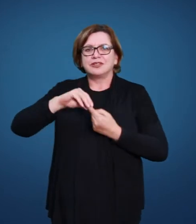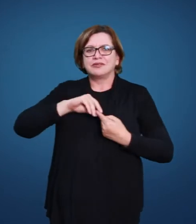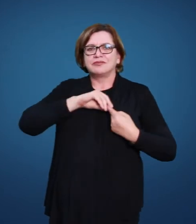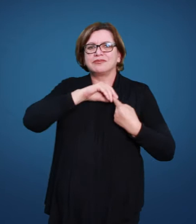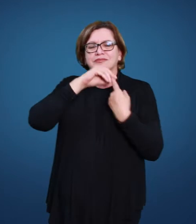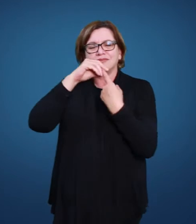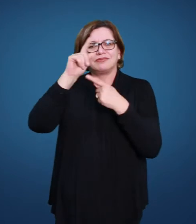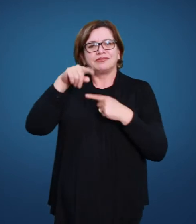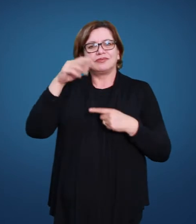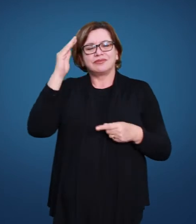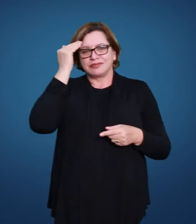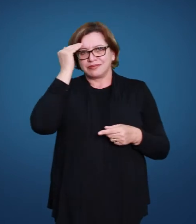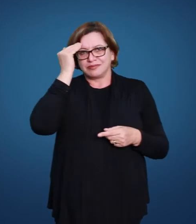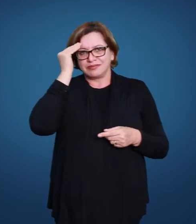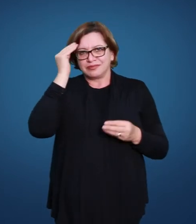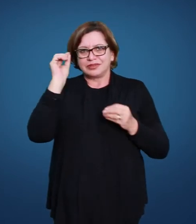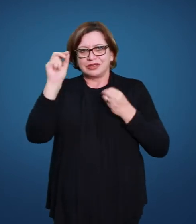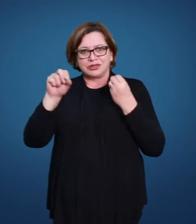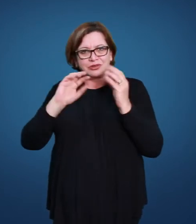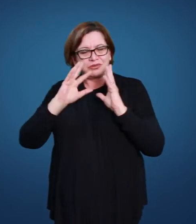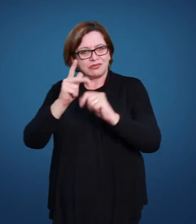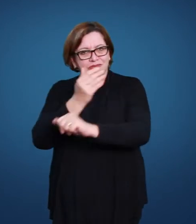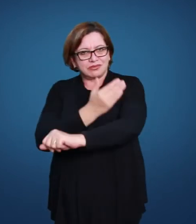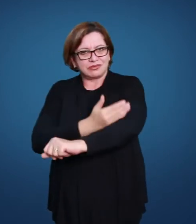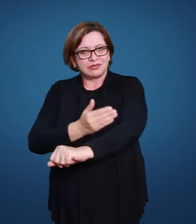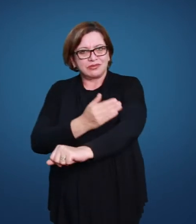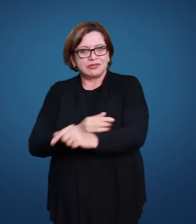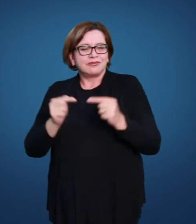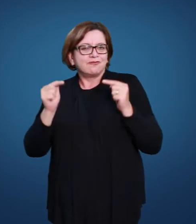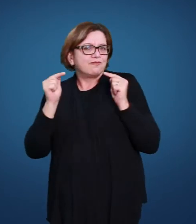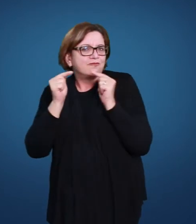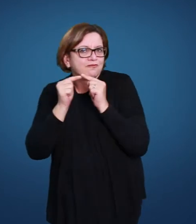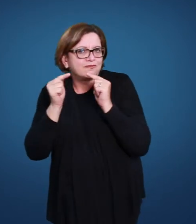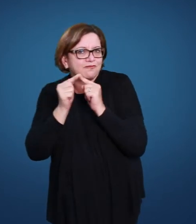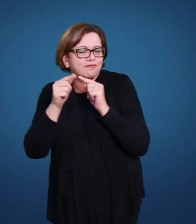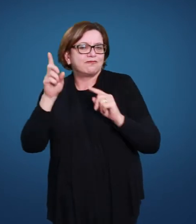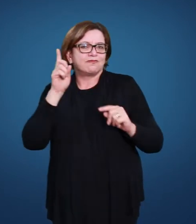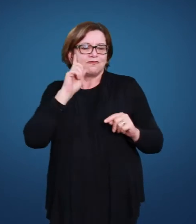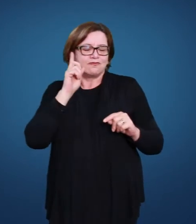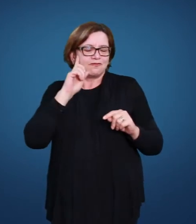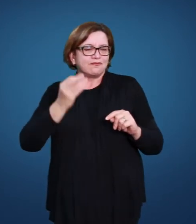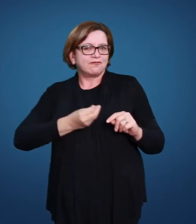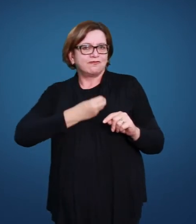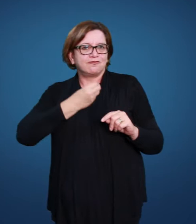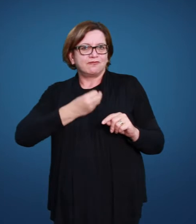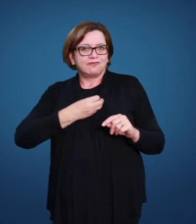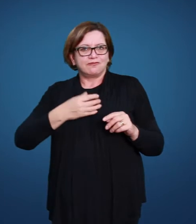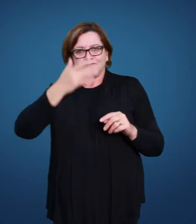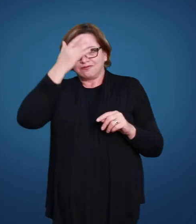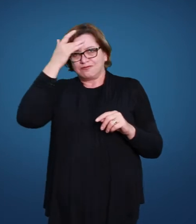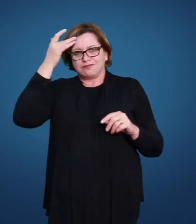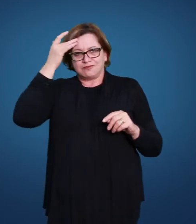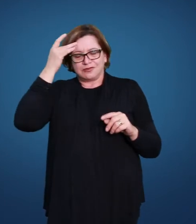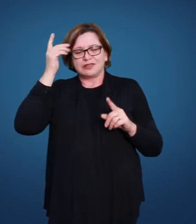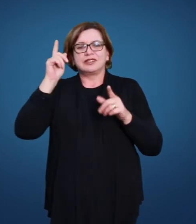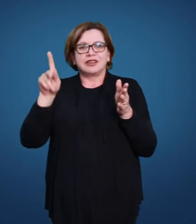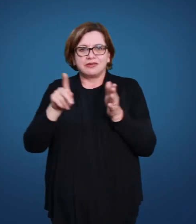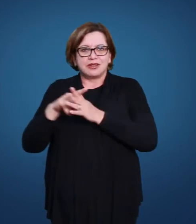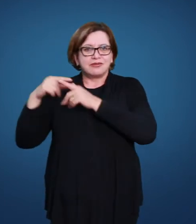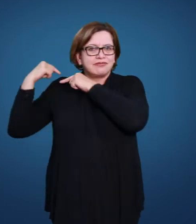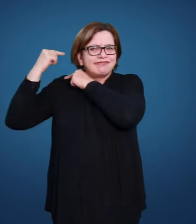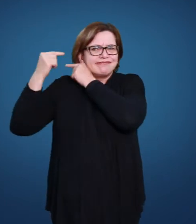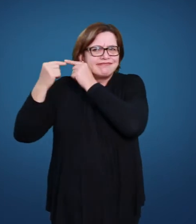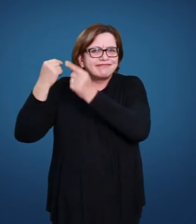possamos compreender que todas essas práticas são inerentes ao nosso cotidiano, são resultantes da história que